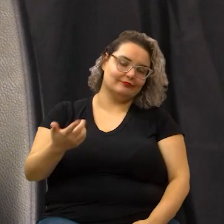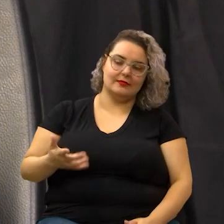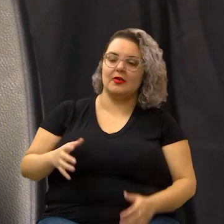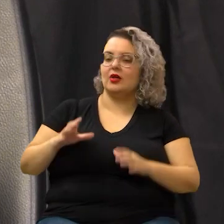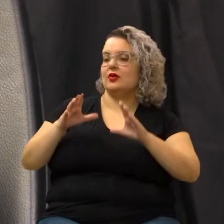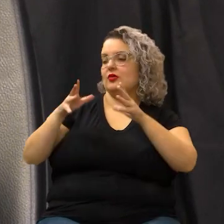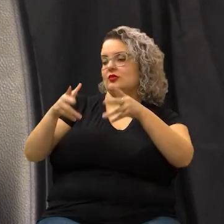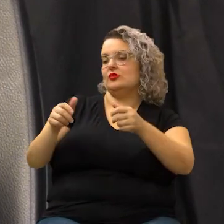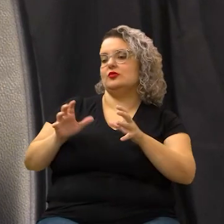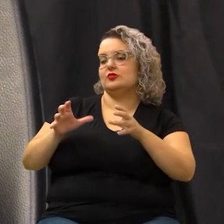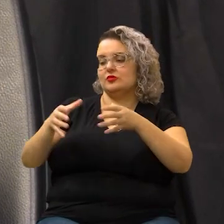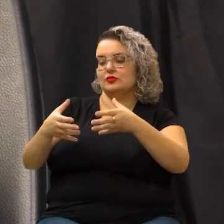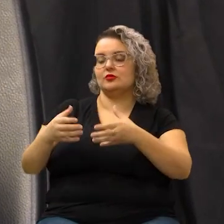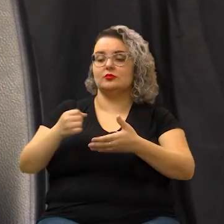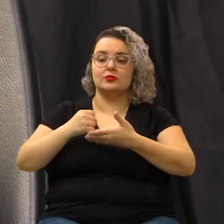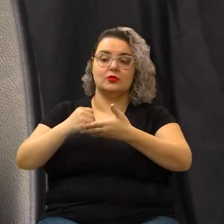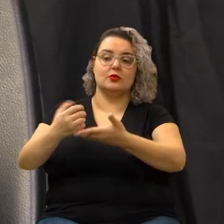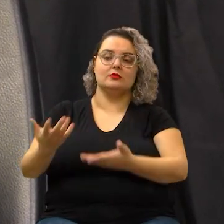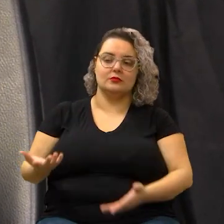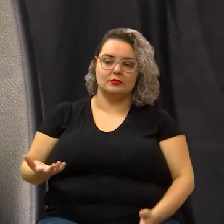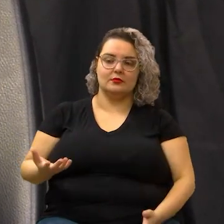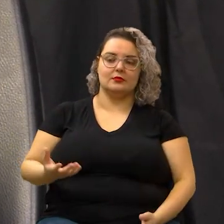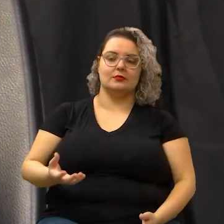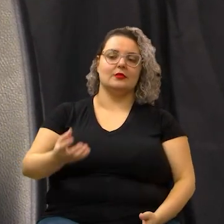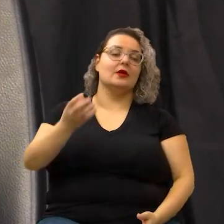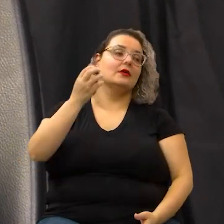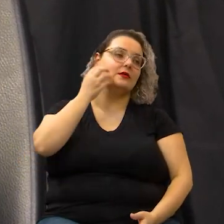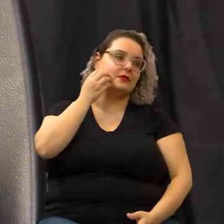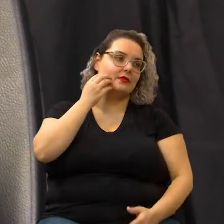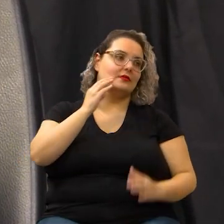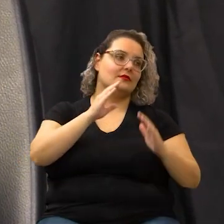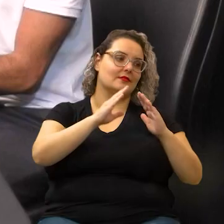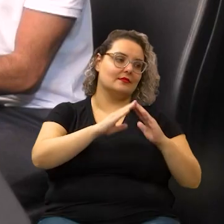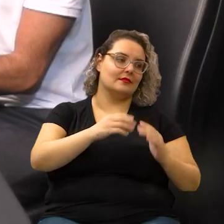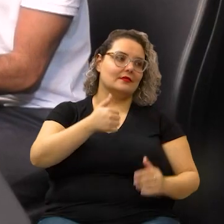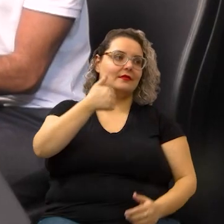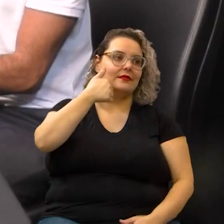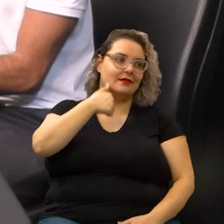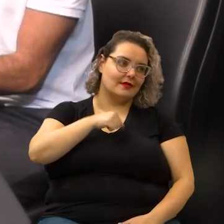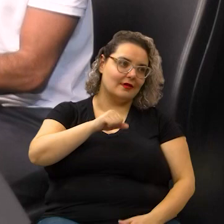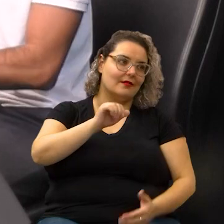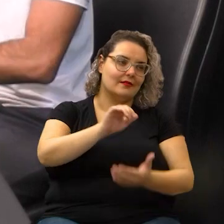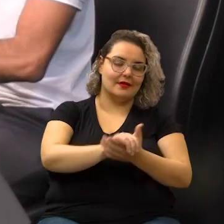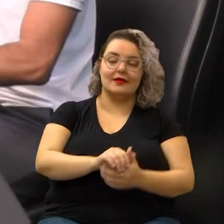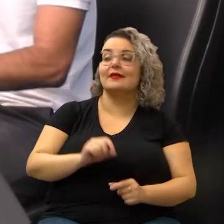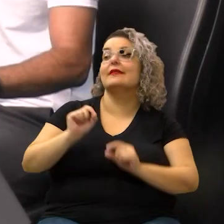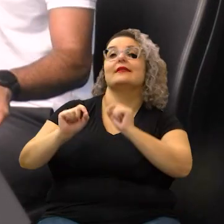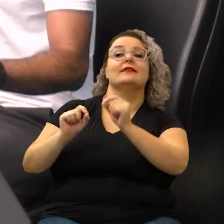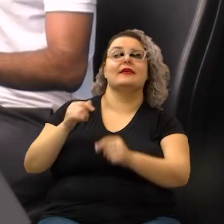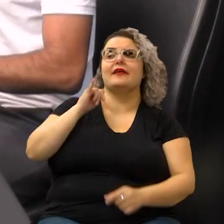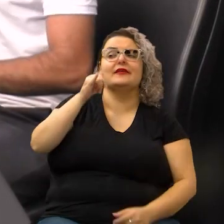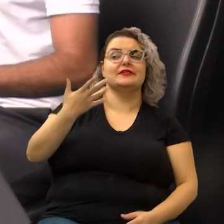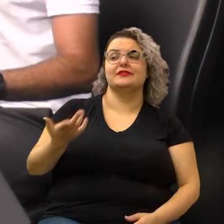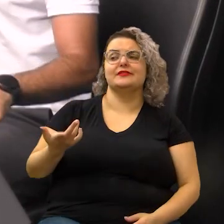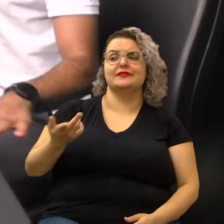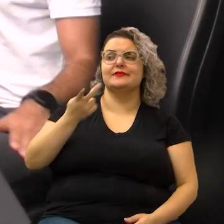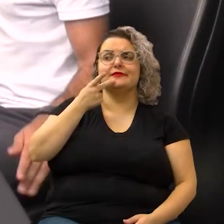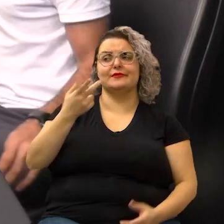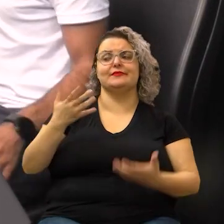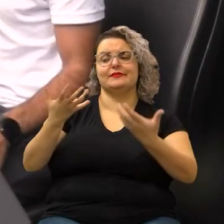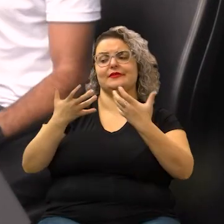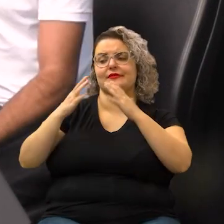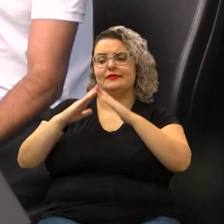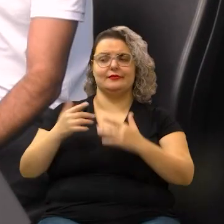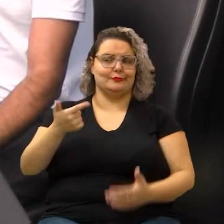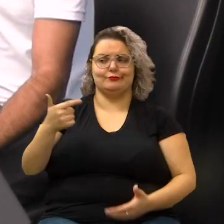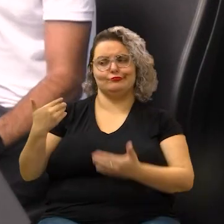anos. Então, todo o grupo ia. Eu queria o Igor tem que ficar com a mulher dele. Quem disse que eu queria ficar? Não tinha